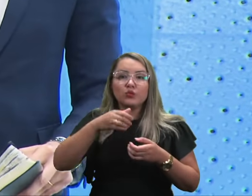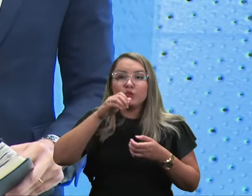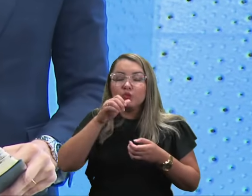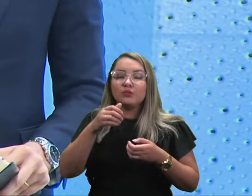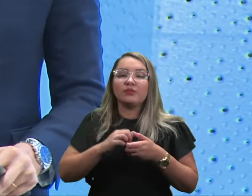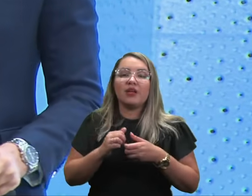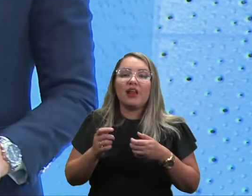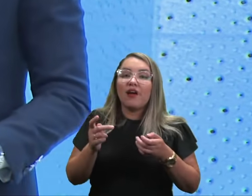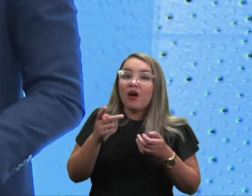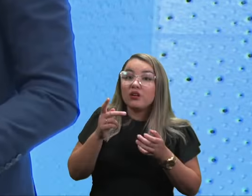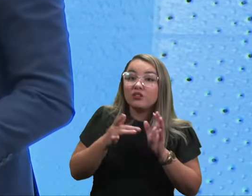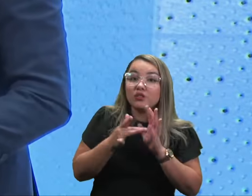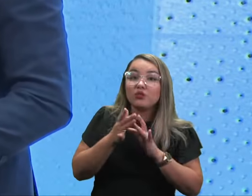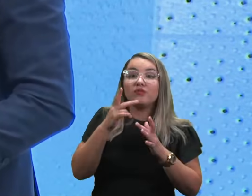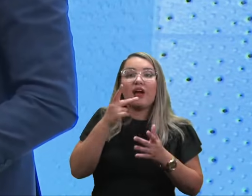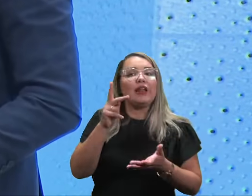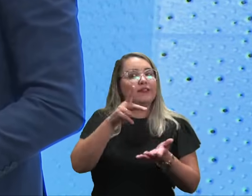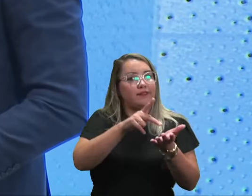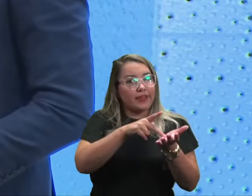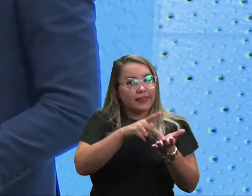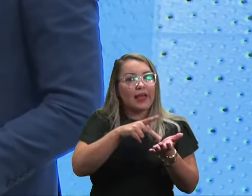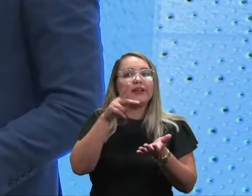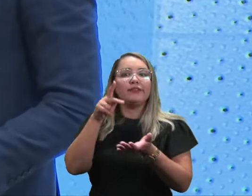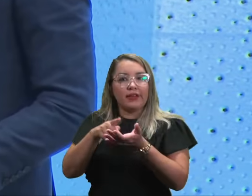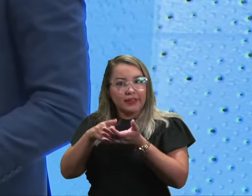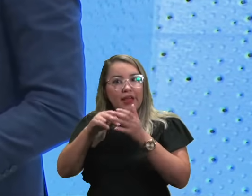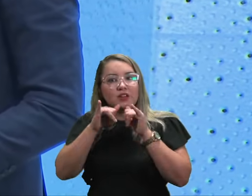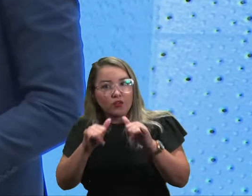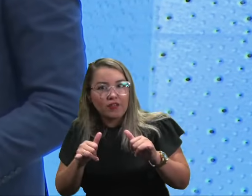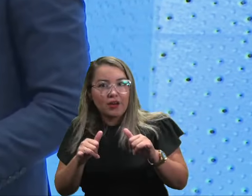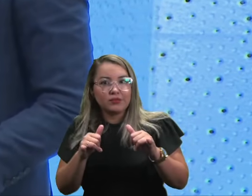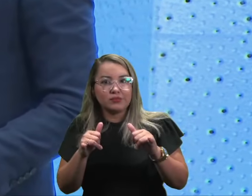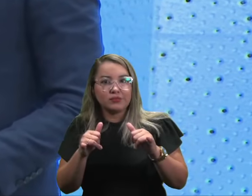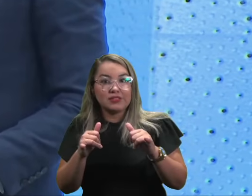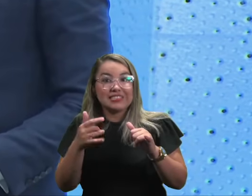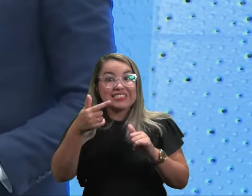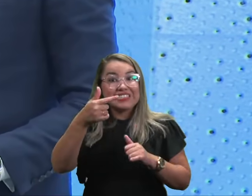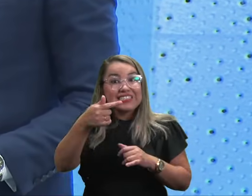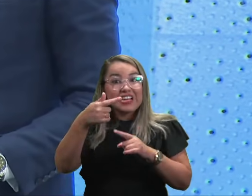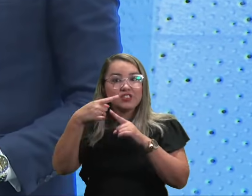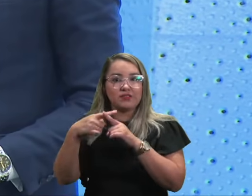dizendo: em verdade vos digo. 7 vezes.